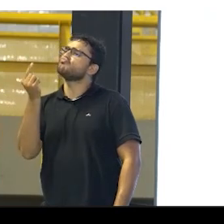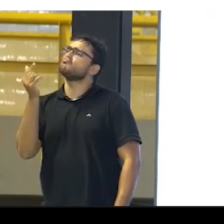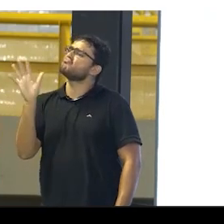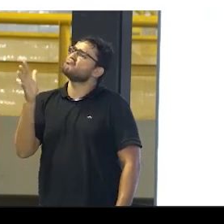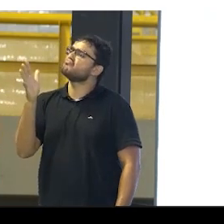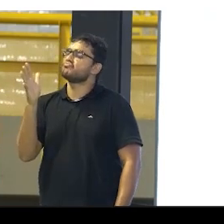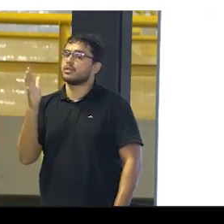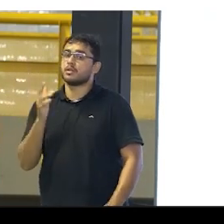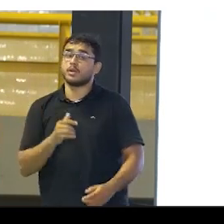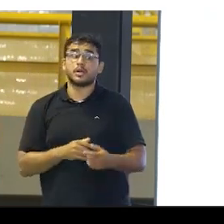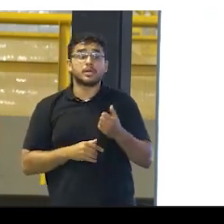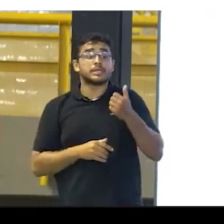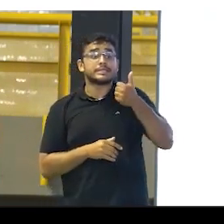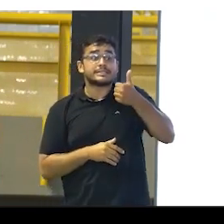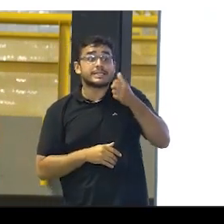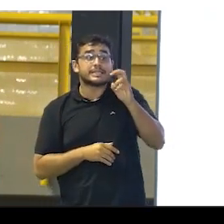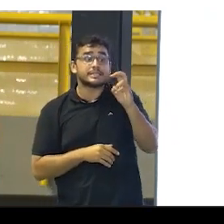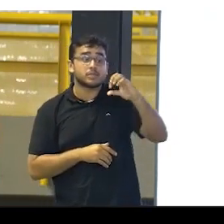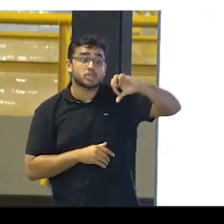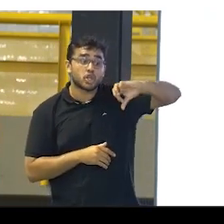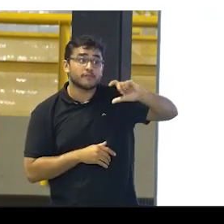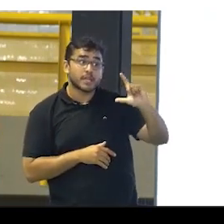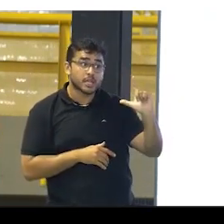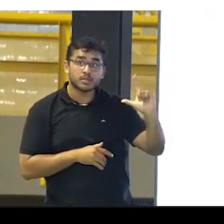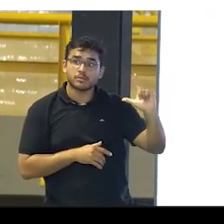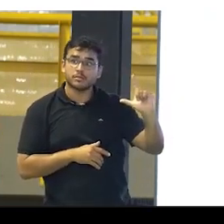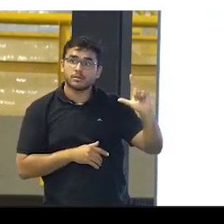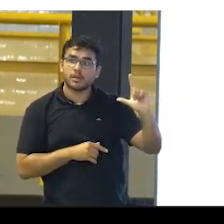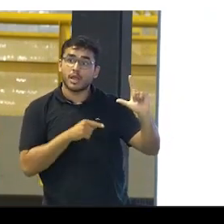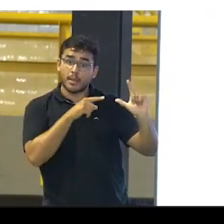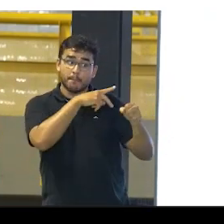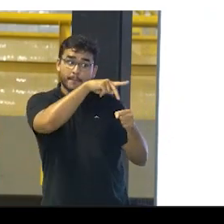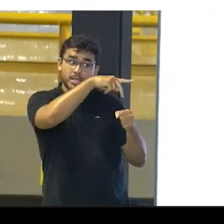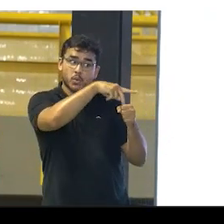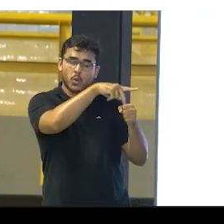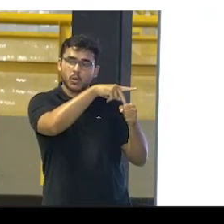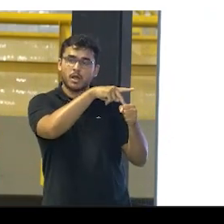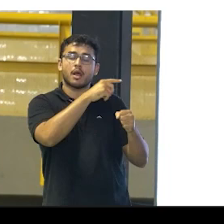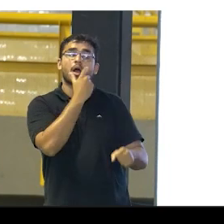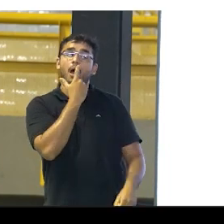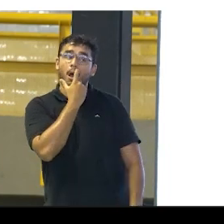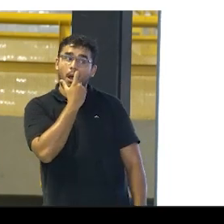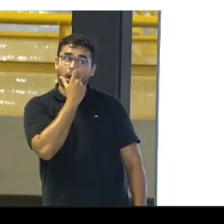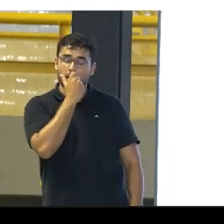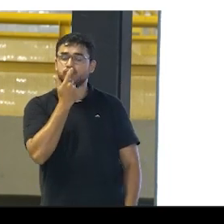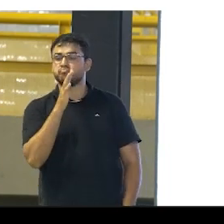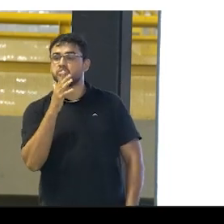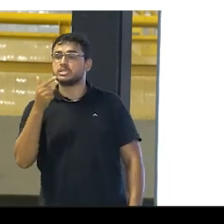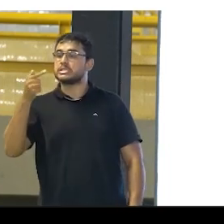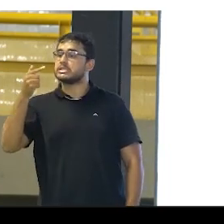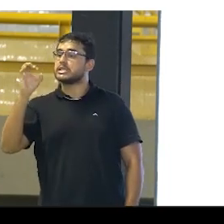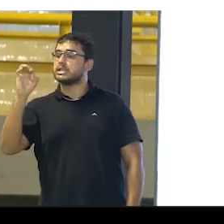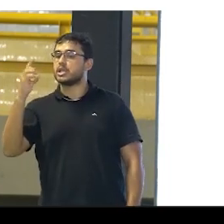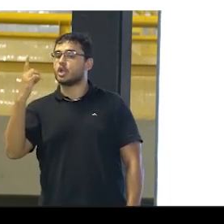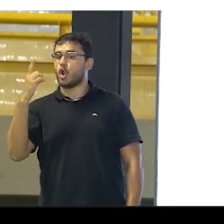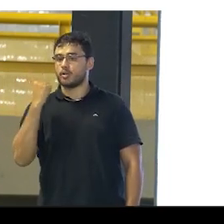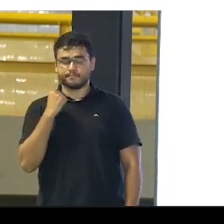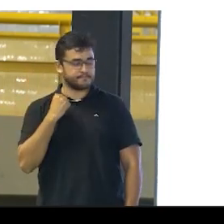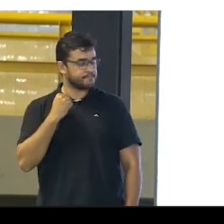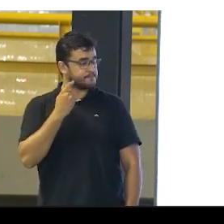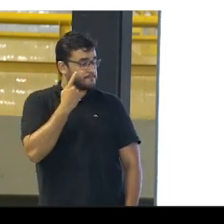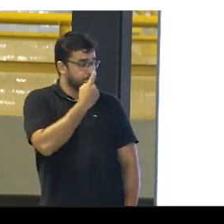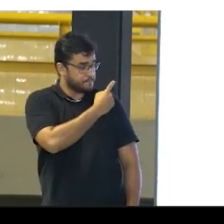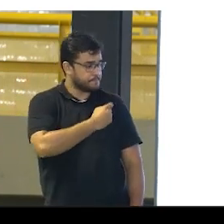observa, $70, poderia ser mais barato? Poderia. Mas aí é que está, pessoal. Hoje está tudo entrelaçado. Quando